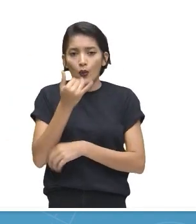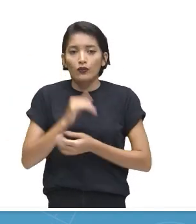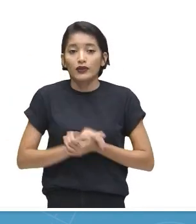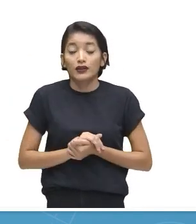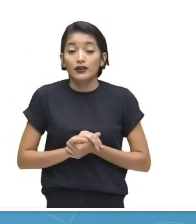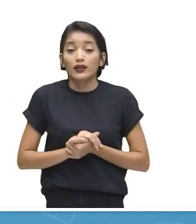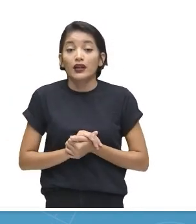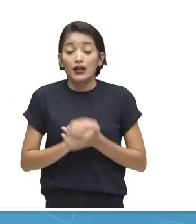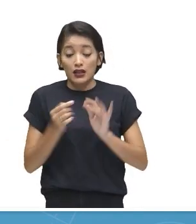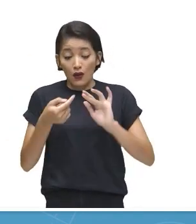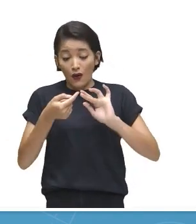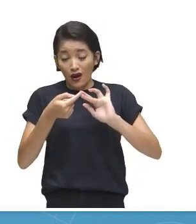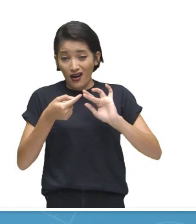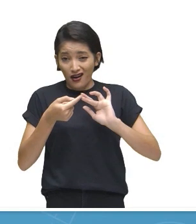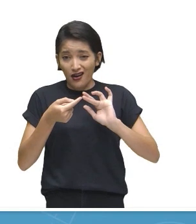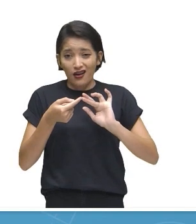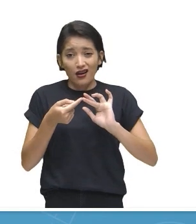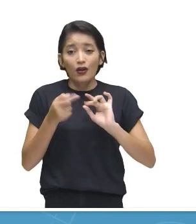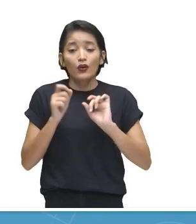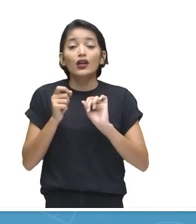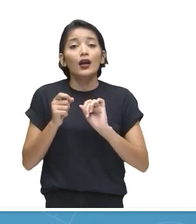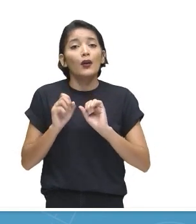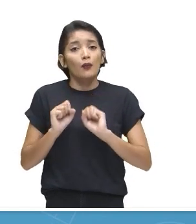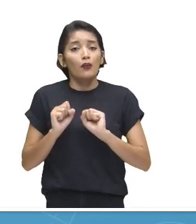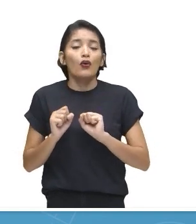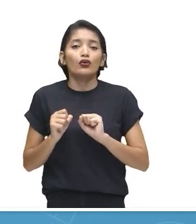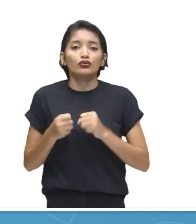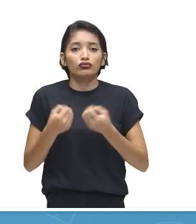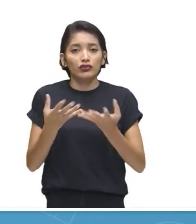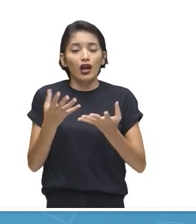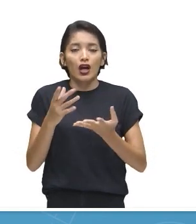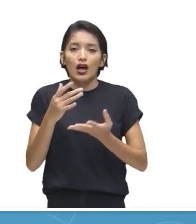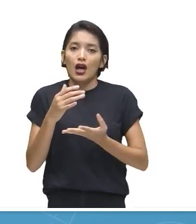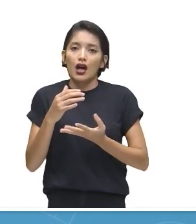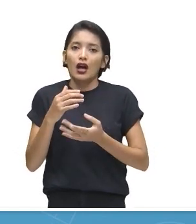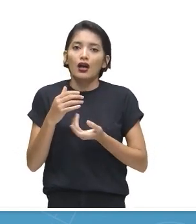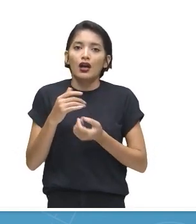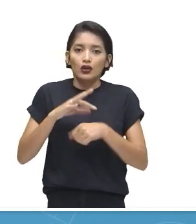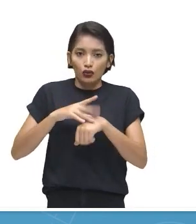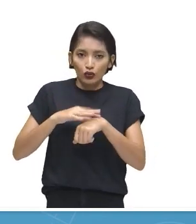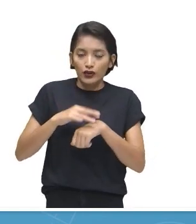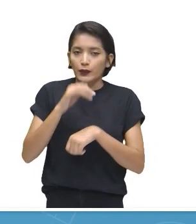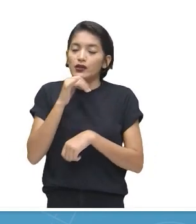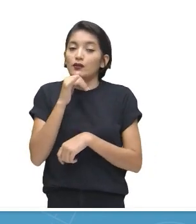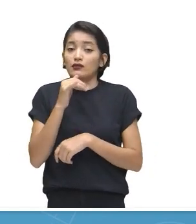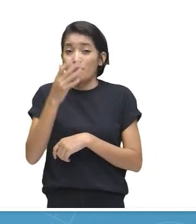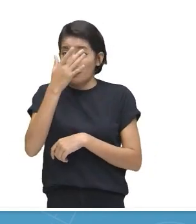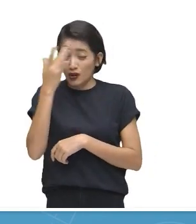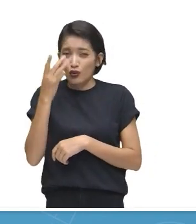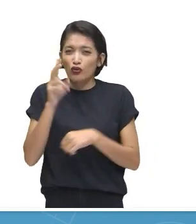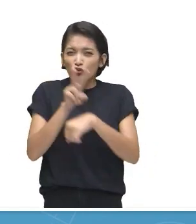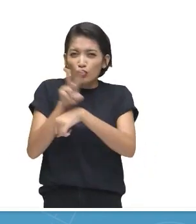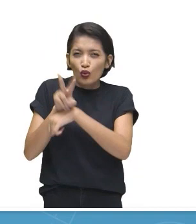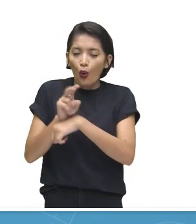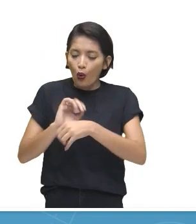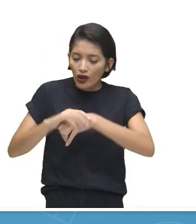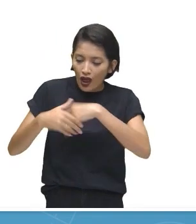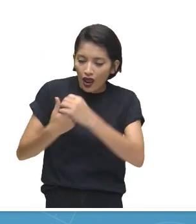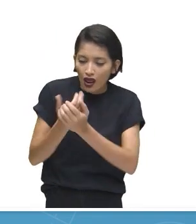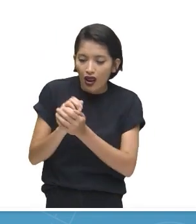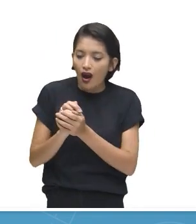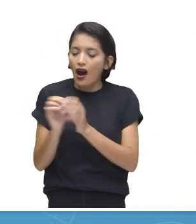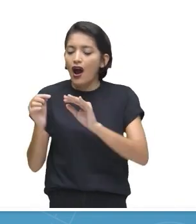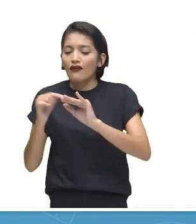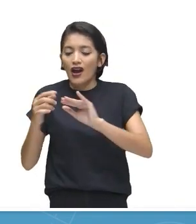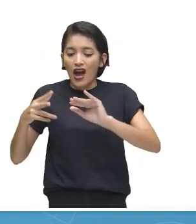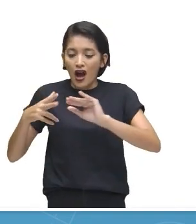sujeira abaixo da unha pode transmitir doenças, né? Então, quando a pessoa não faz uma higiene adequada ali das mãos, não lava bem as mãos, deixa as unhas